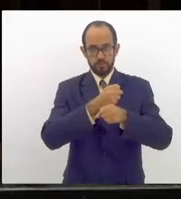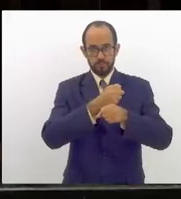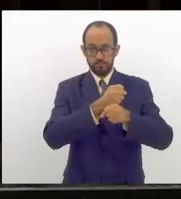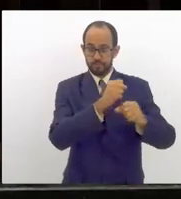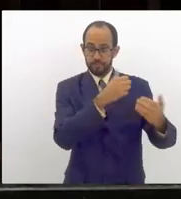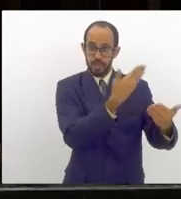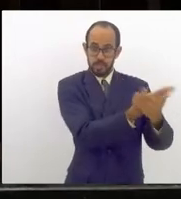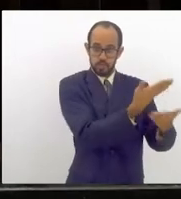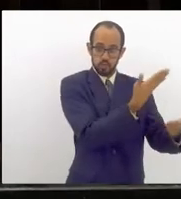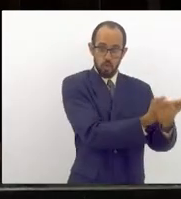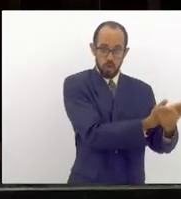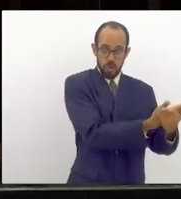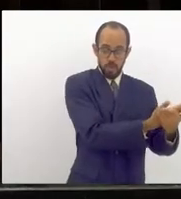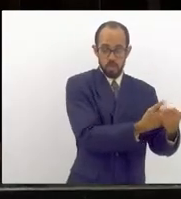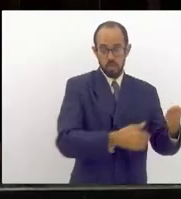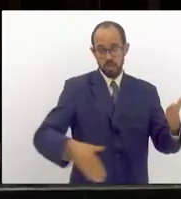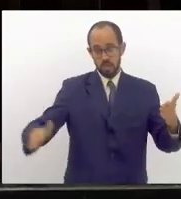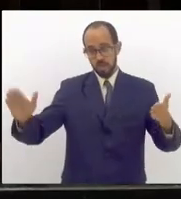escola